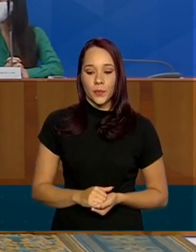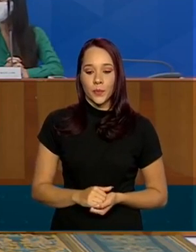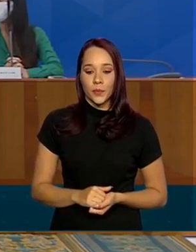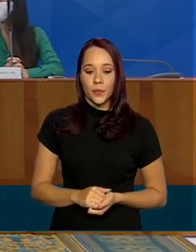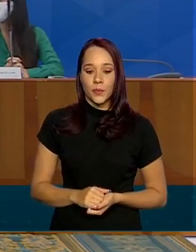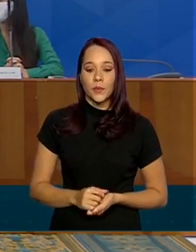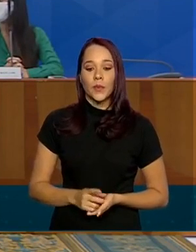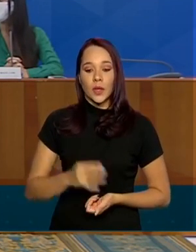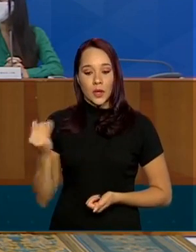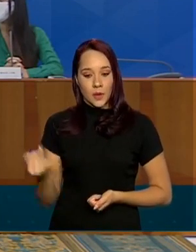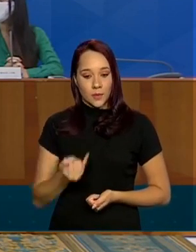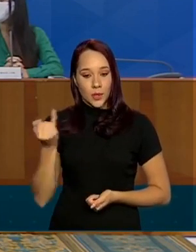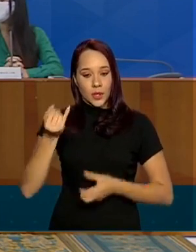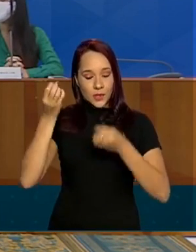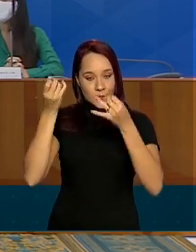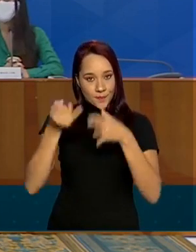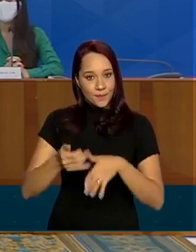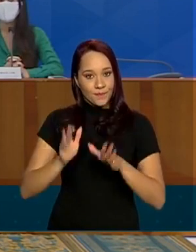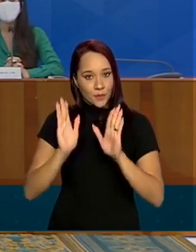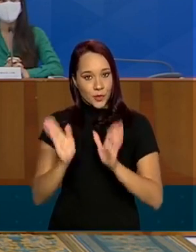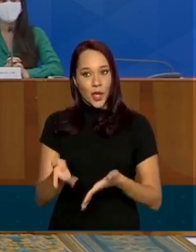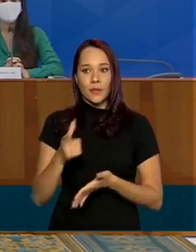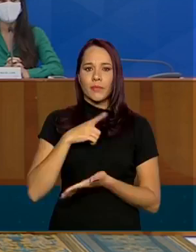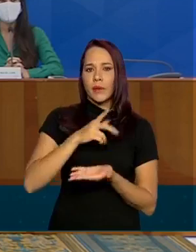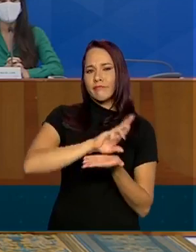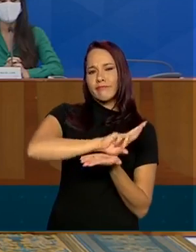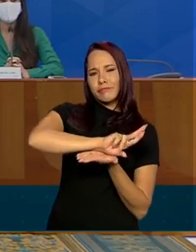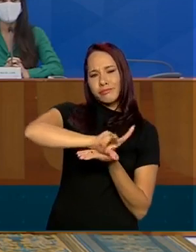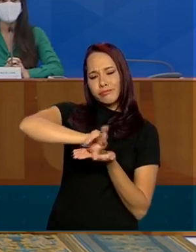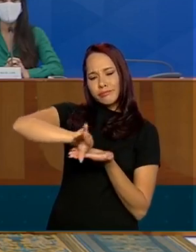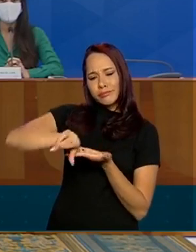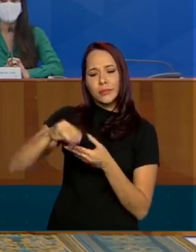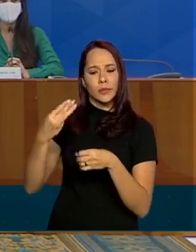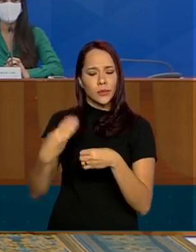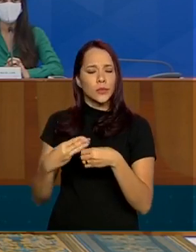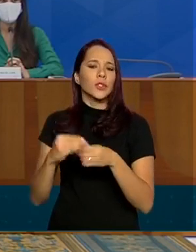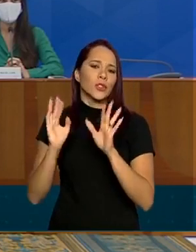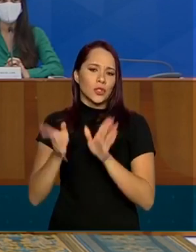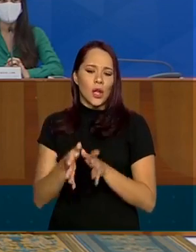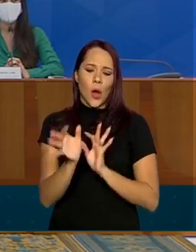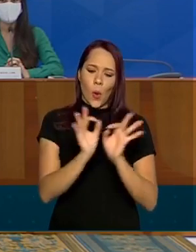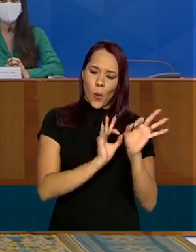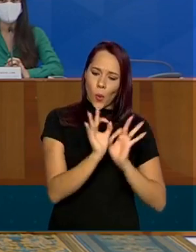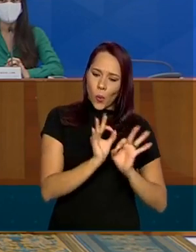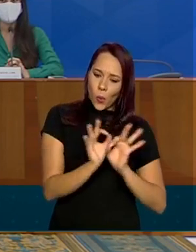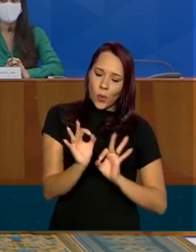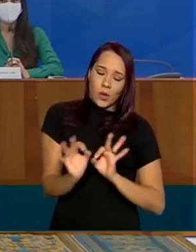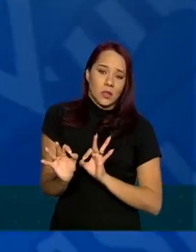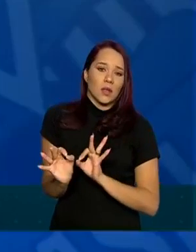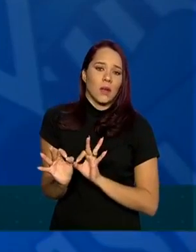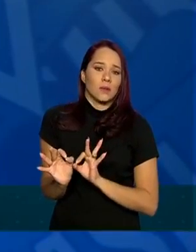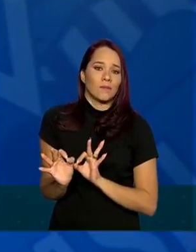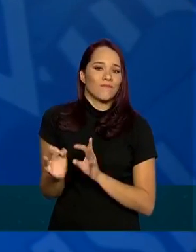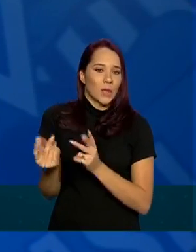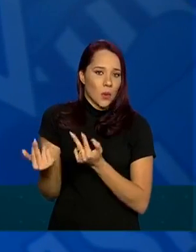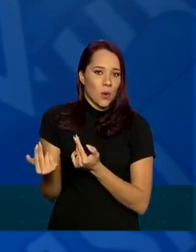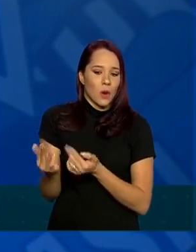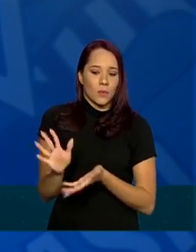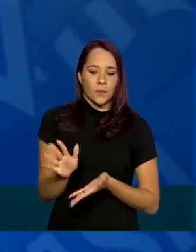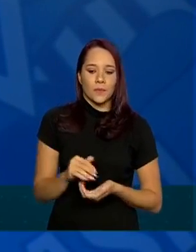é importante destacar que já tem vários municípios que já estão organizados desta forma